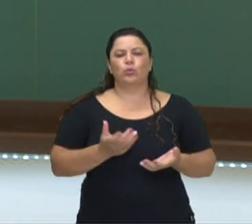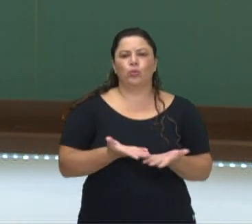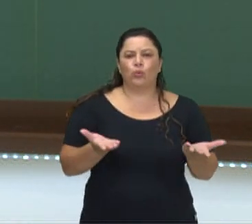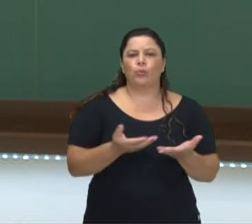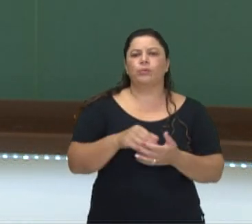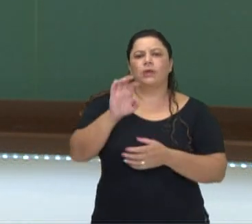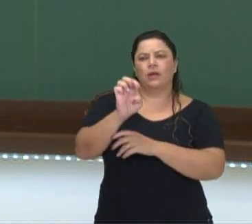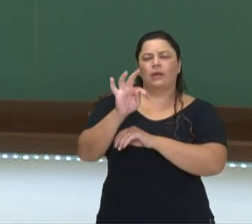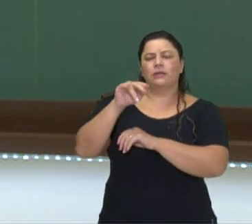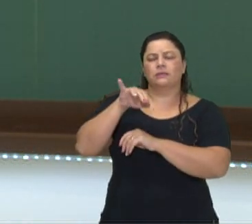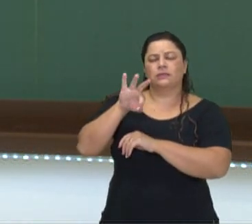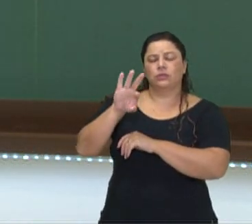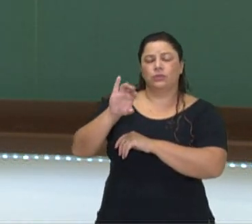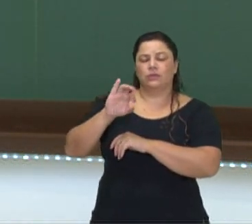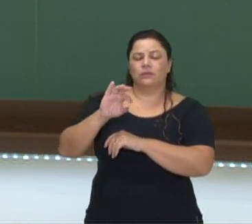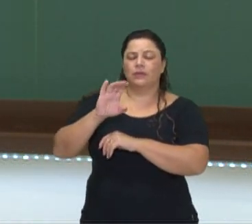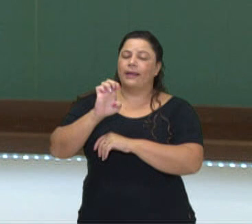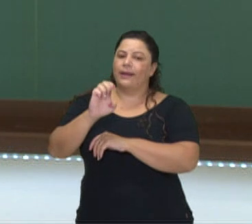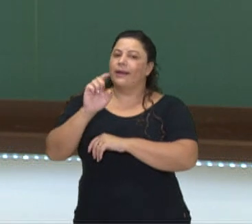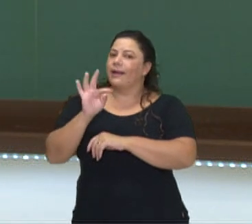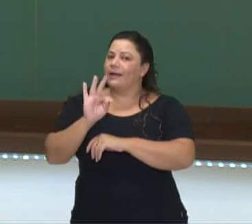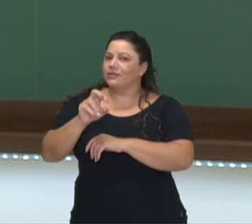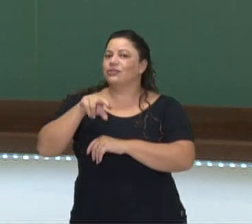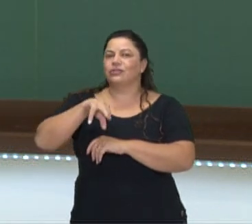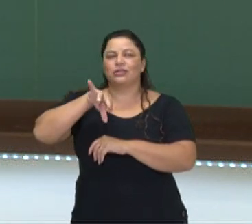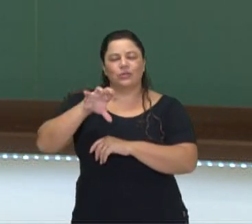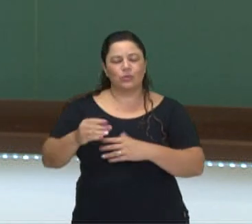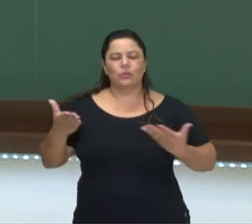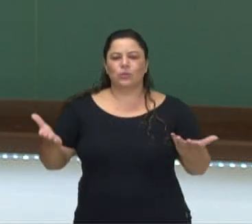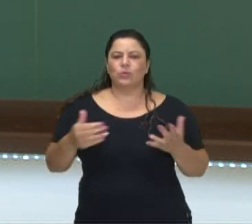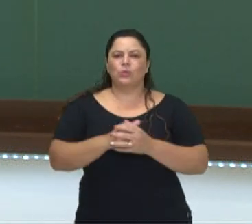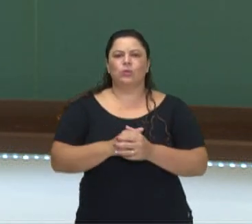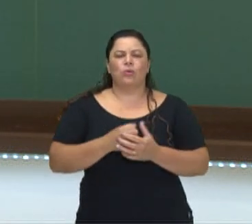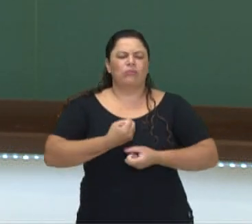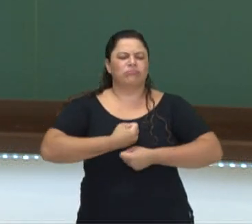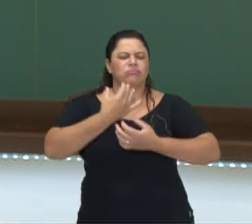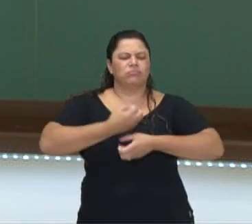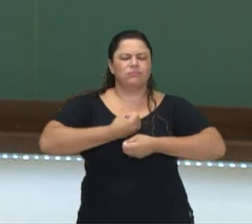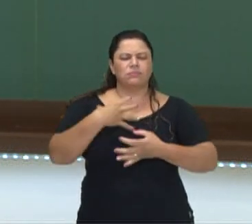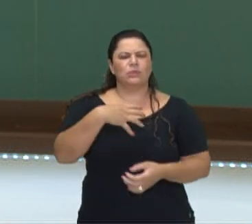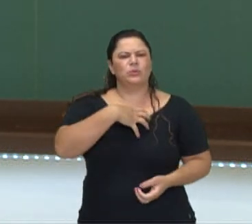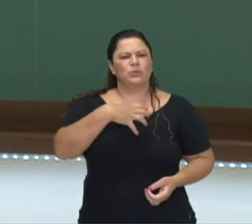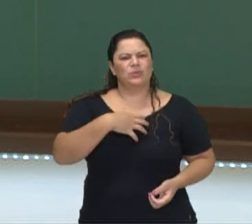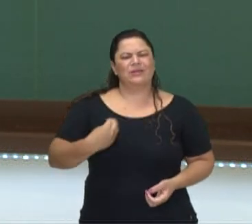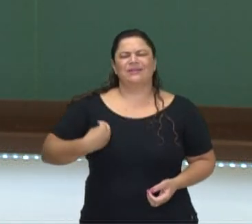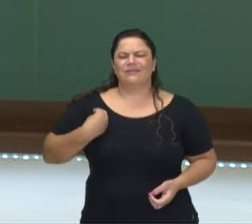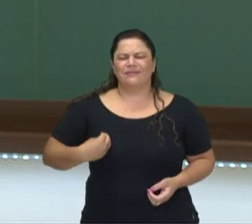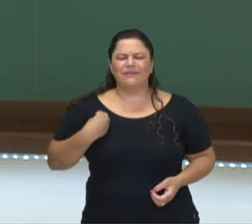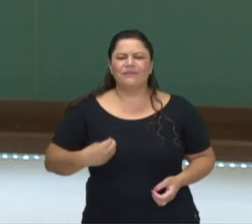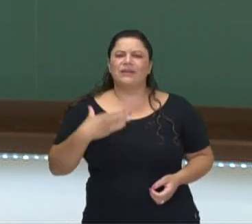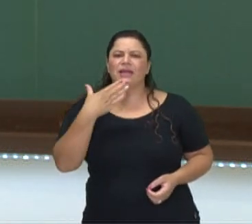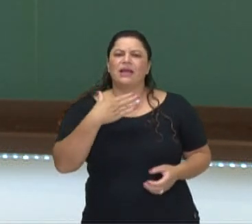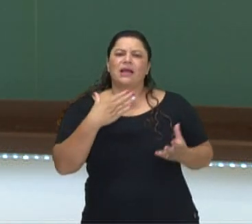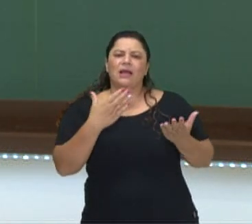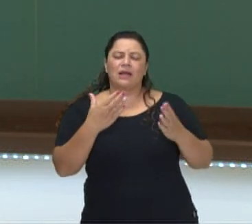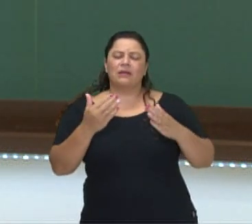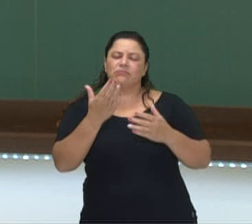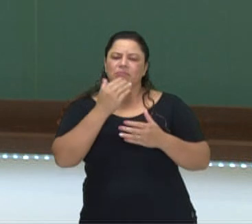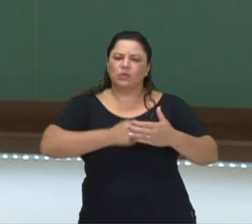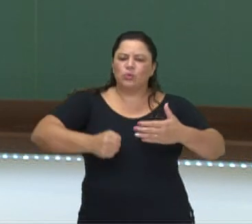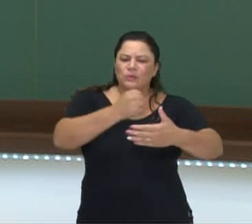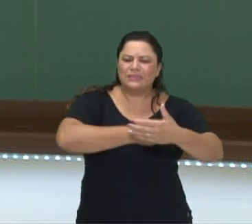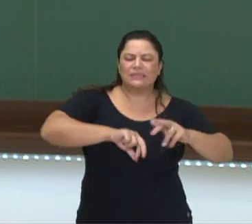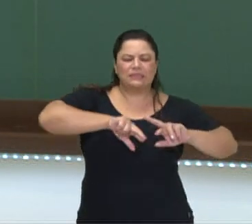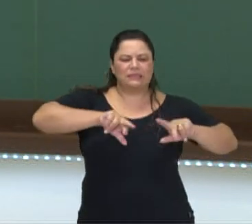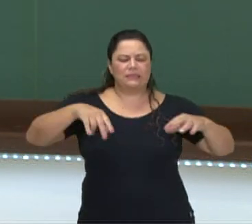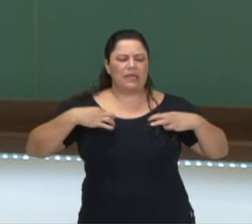que suas culturas, sua expressão cultural, seu modo de viver, os pratos típicos, as